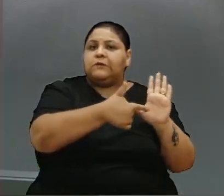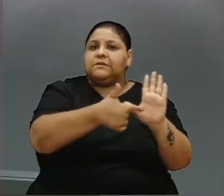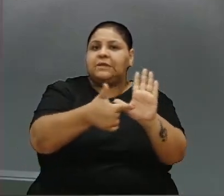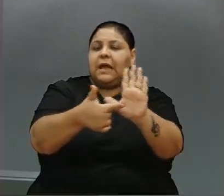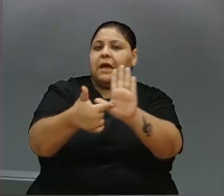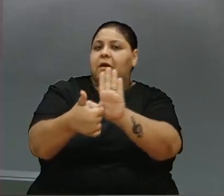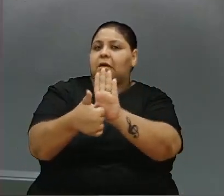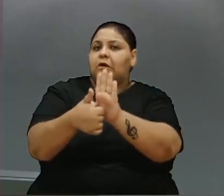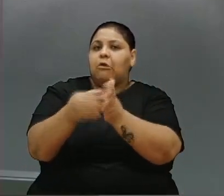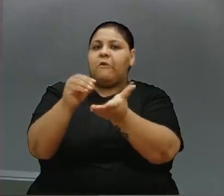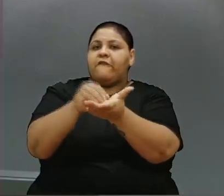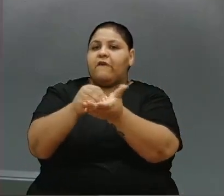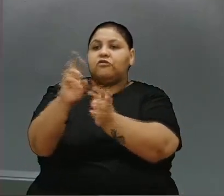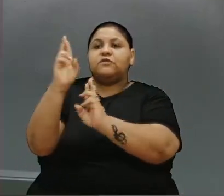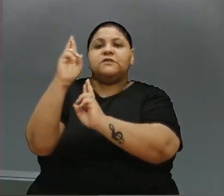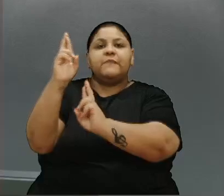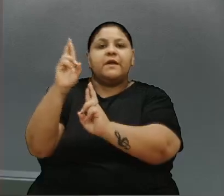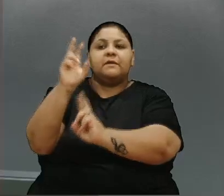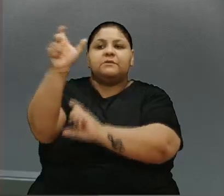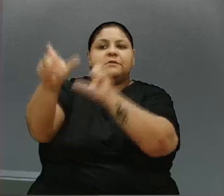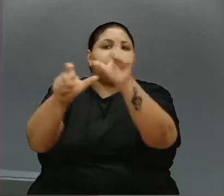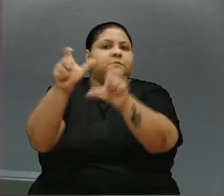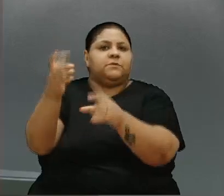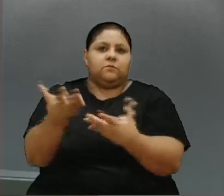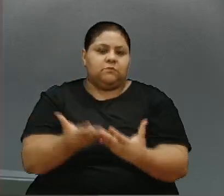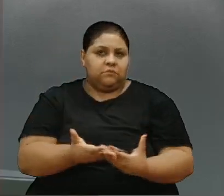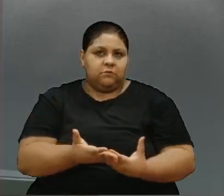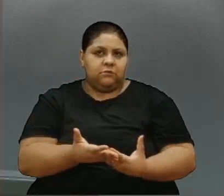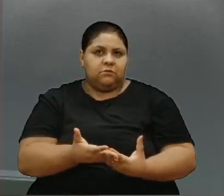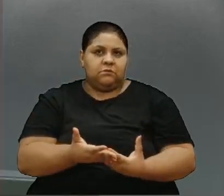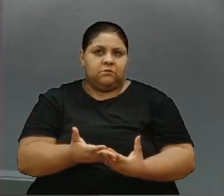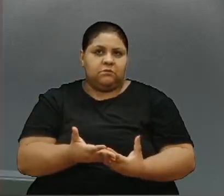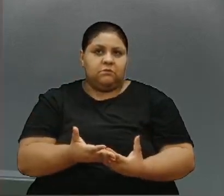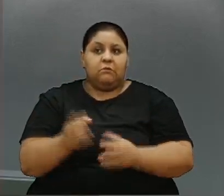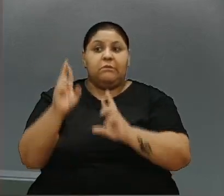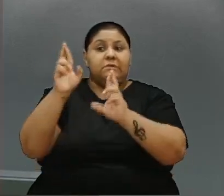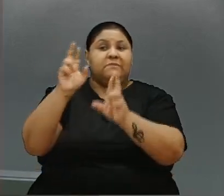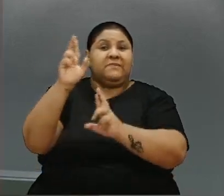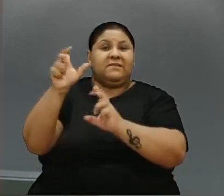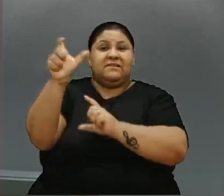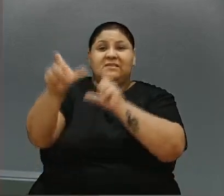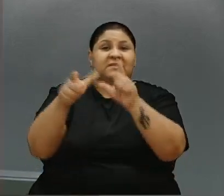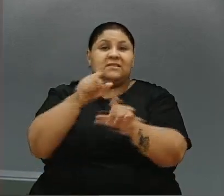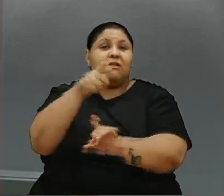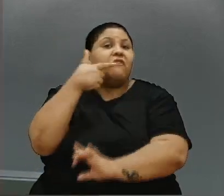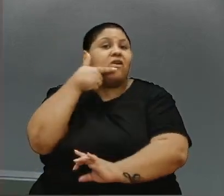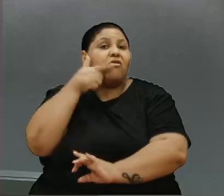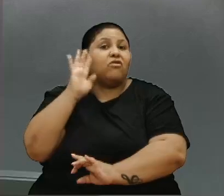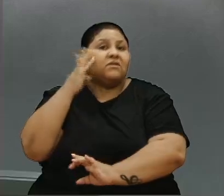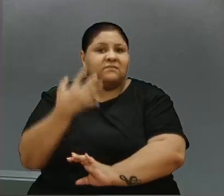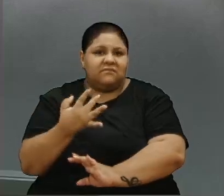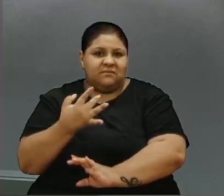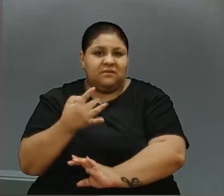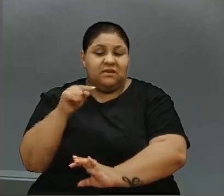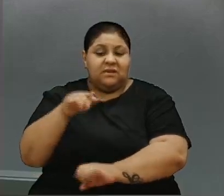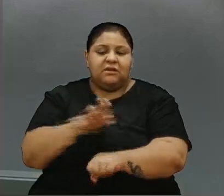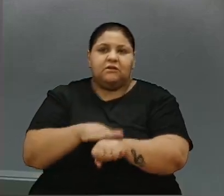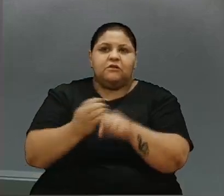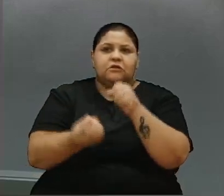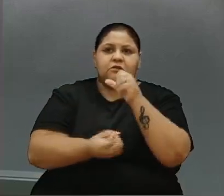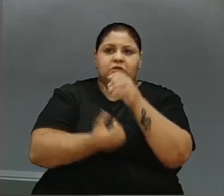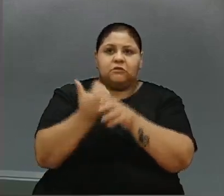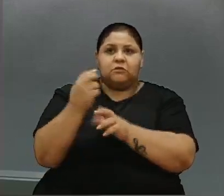falsas promessas, né? Apresentar falsas promessas e causar uma expectativa na população do que não vai acontecer. Então, naquele momento, se criou